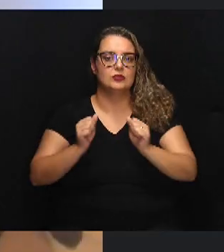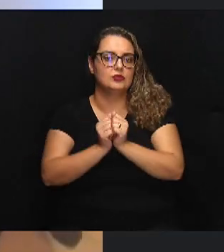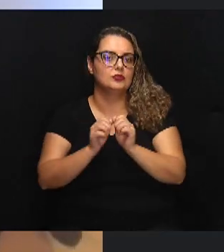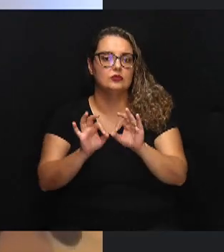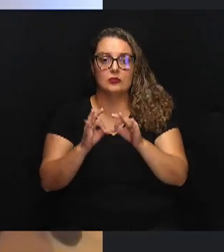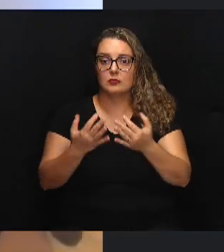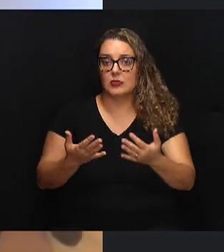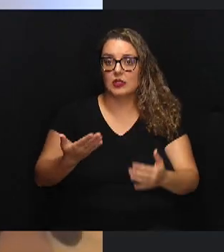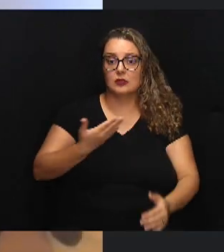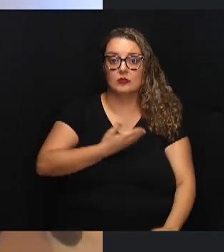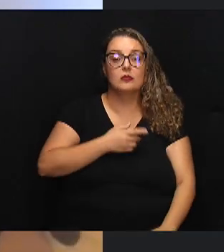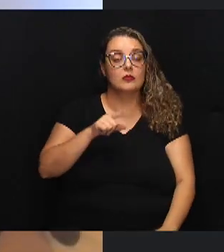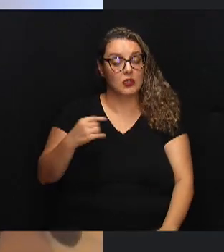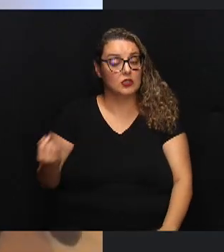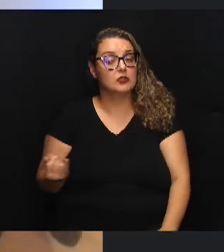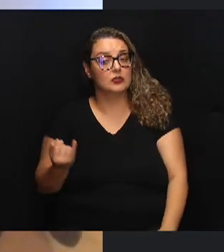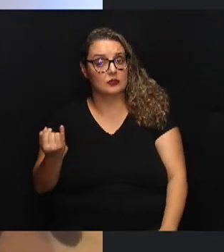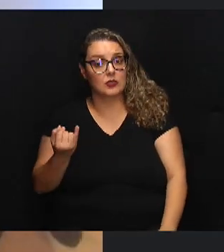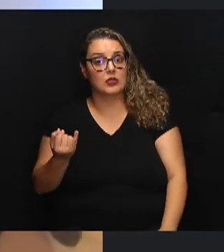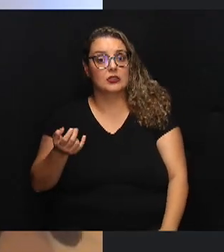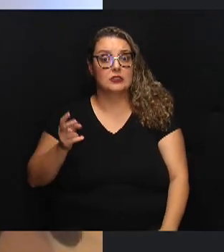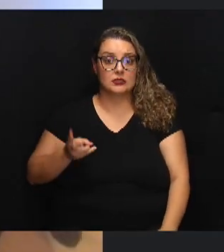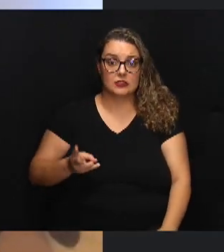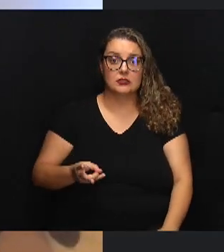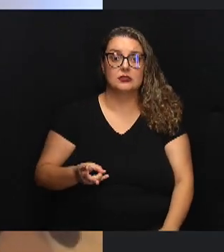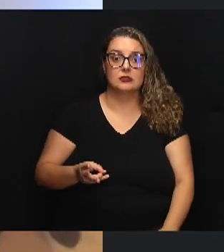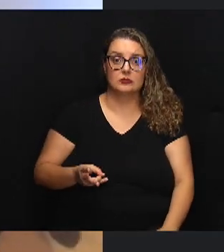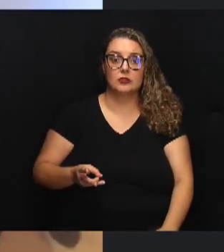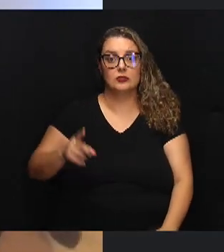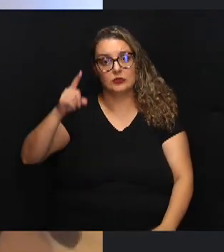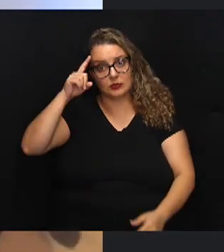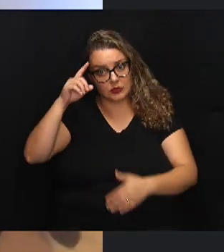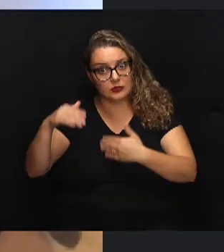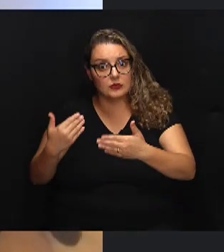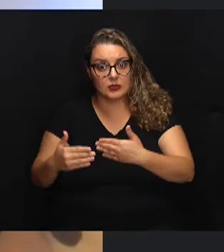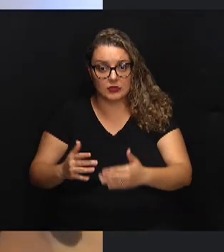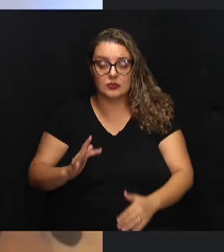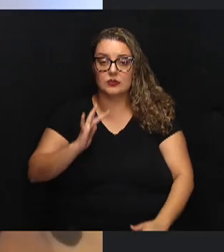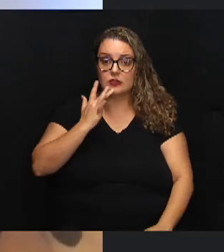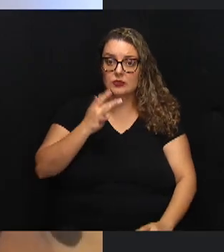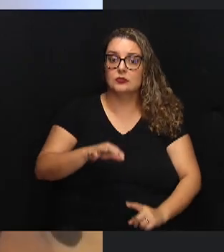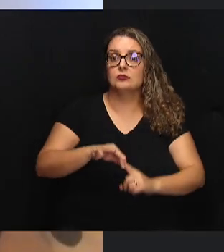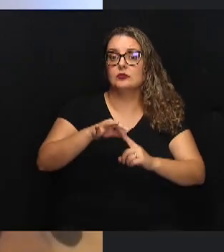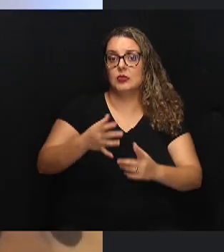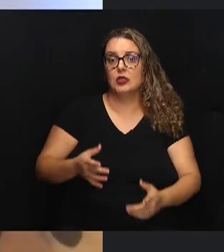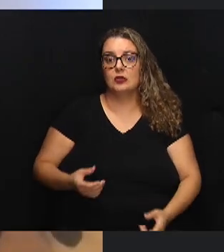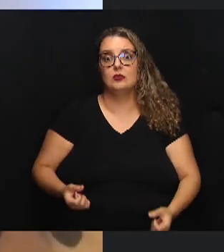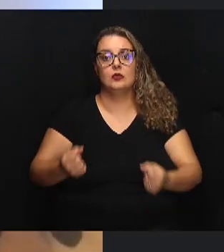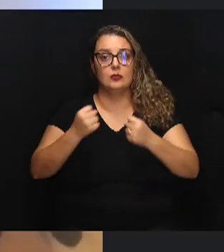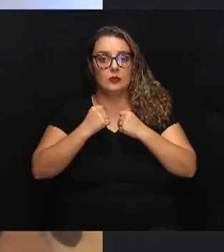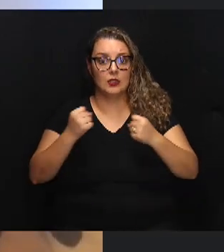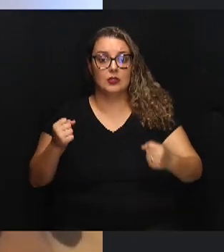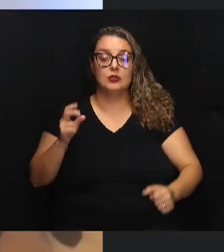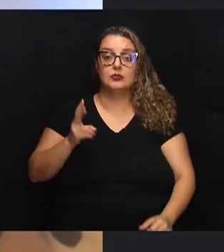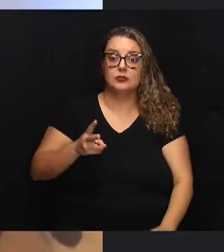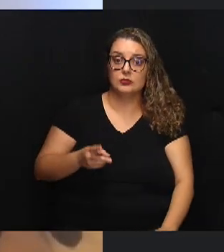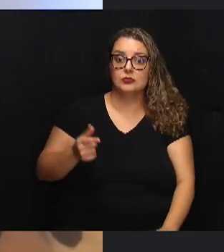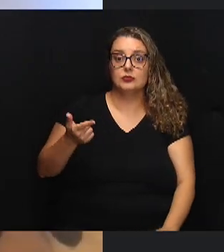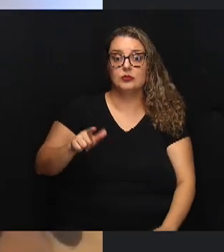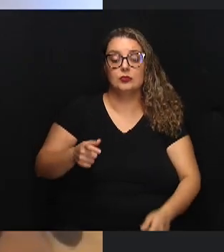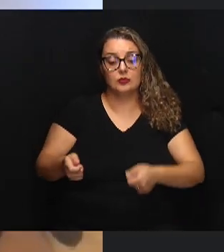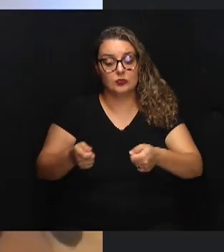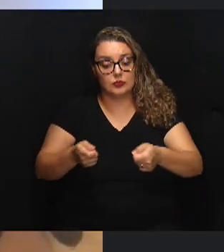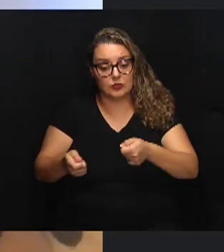amigos, mas é importante a constância, a disciplina de que no dia a dia seja priorizado, né, a atividade física regular, manter o